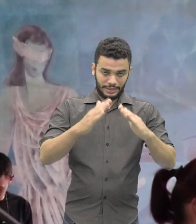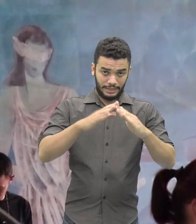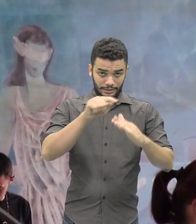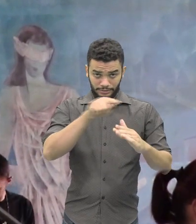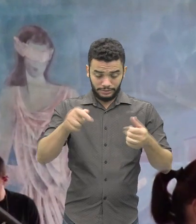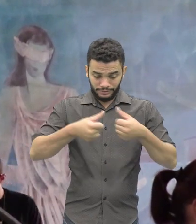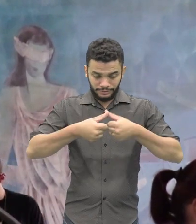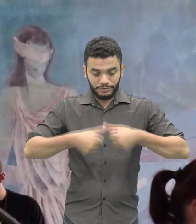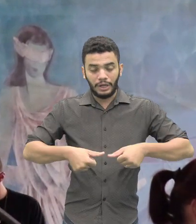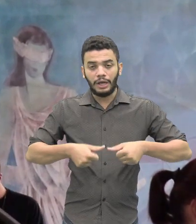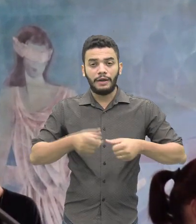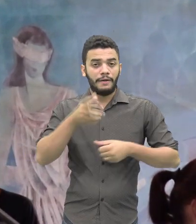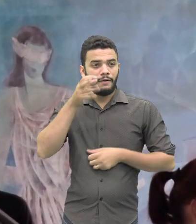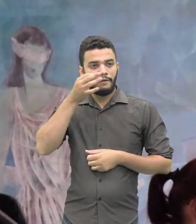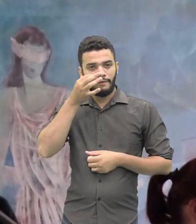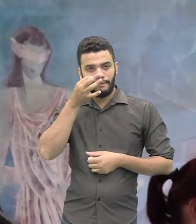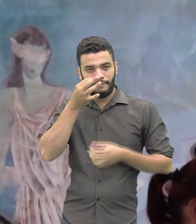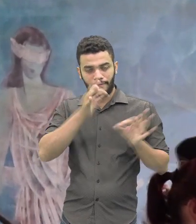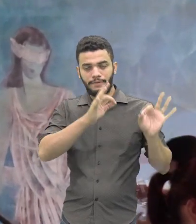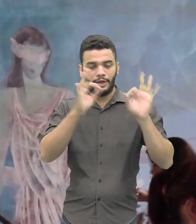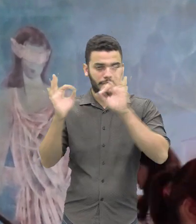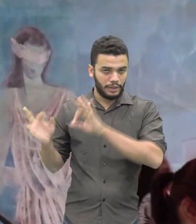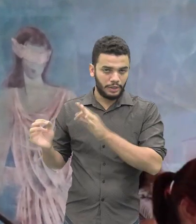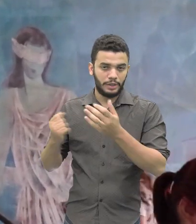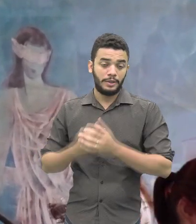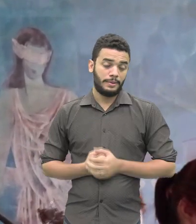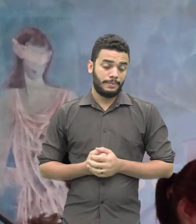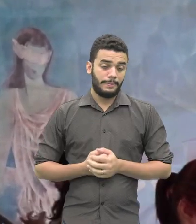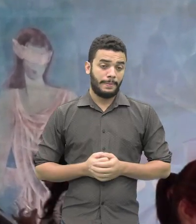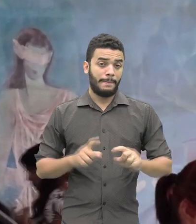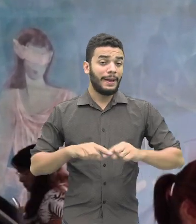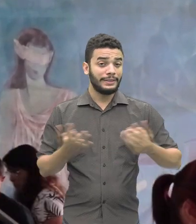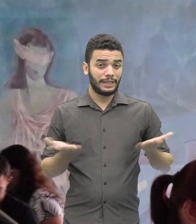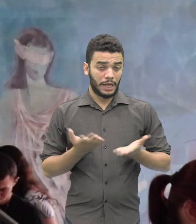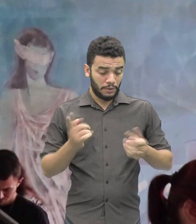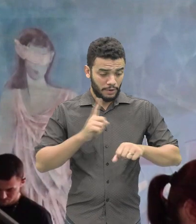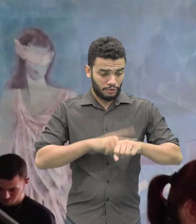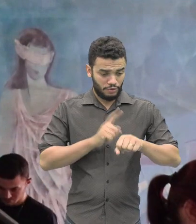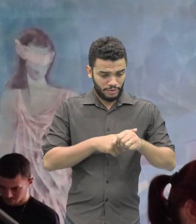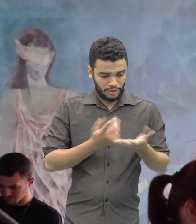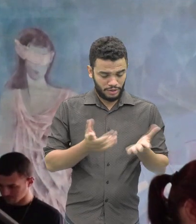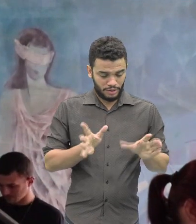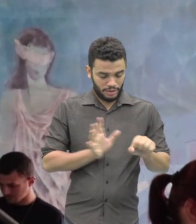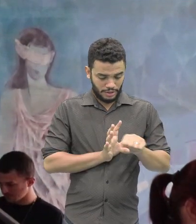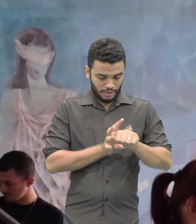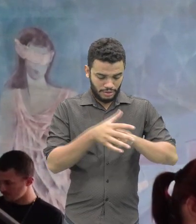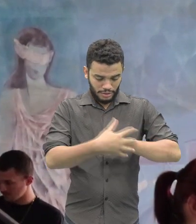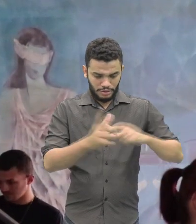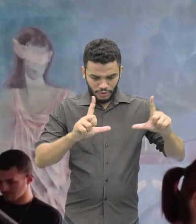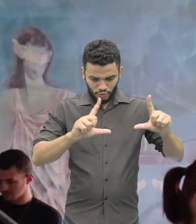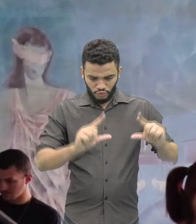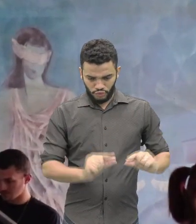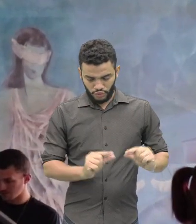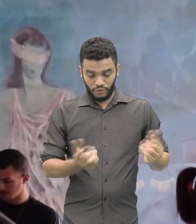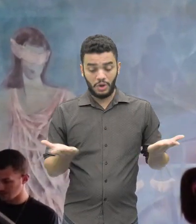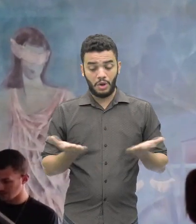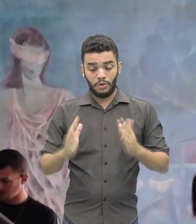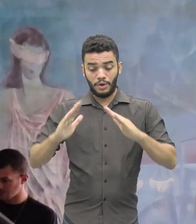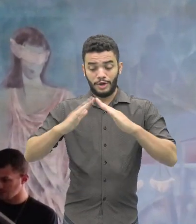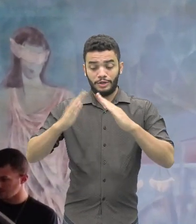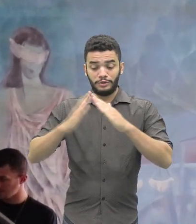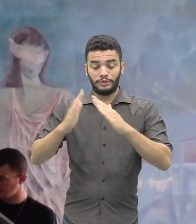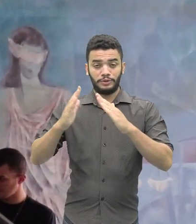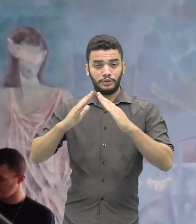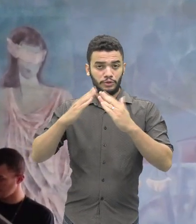passa pela felicidade que Daiana está de ter com a escola nova passa pela felicidade que nós estamos